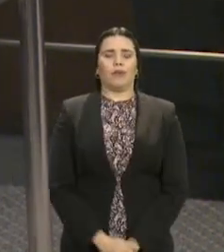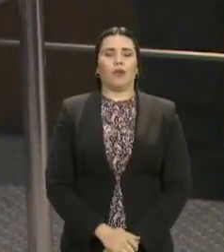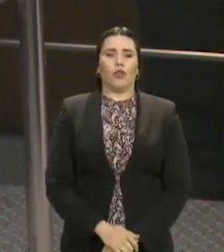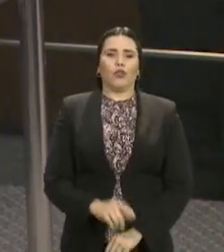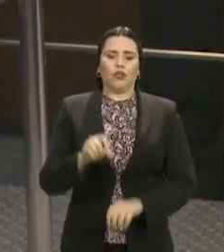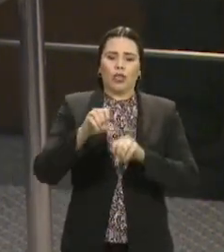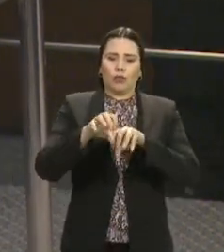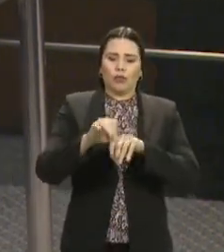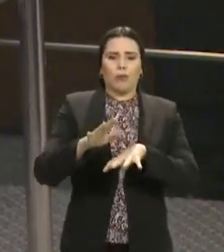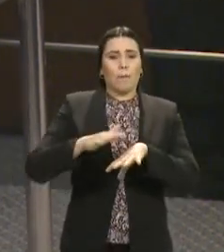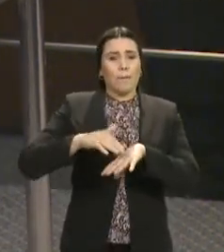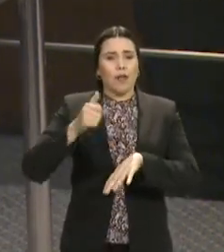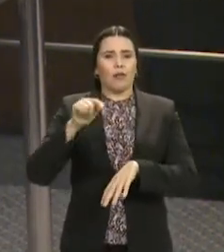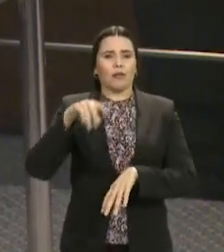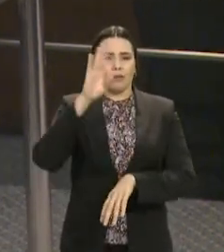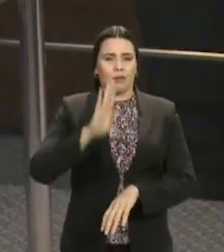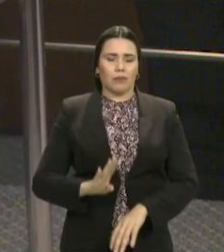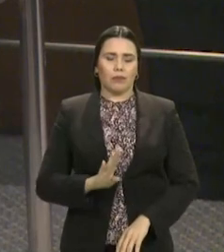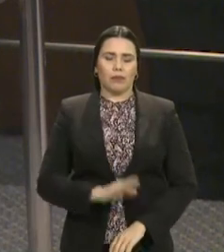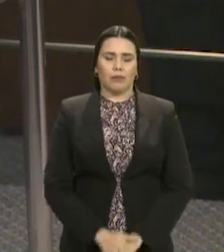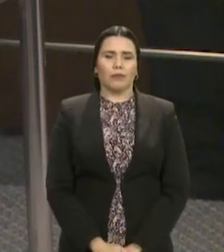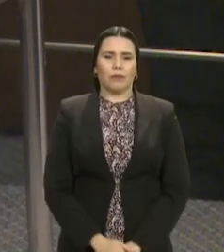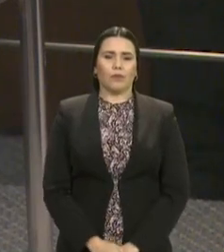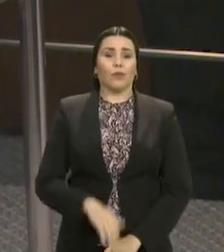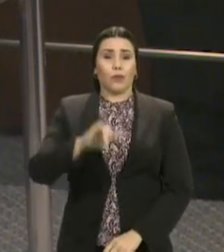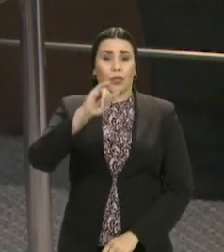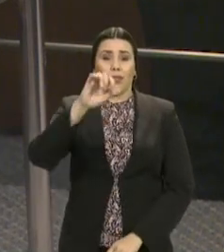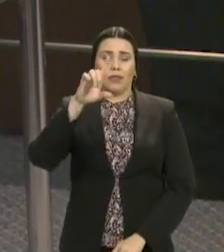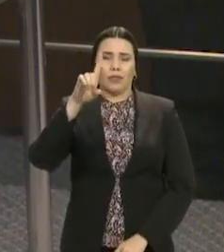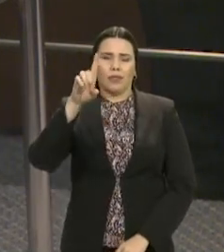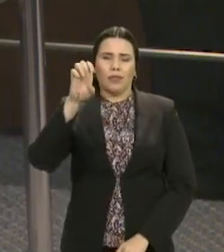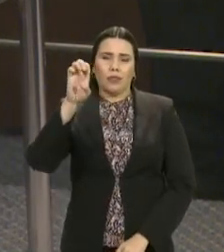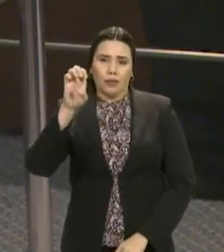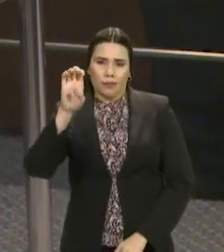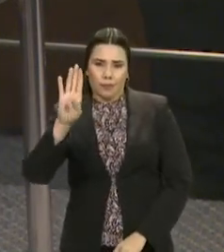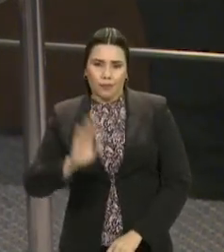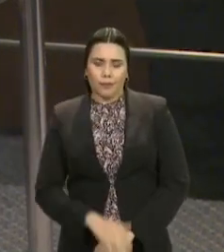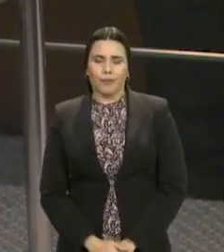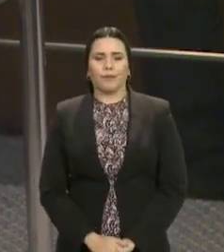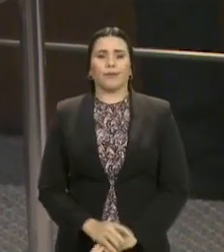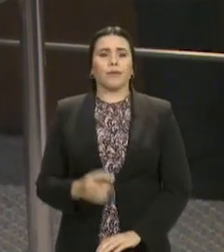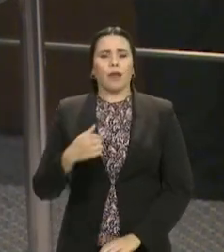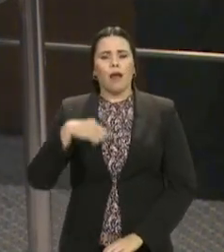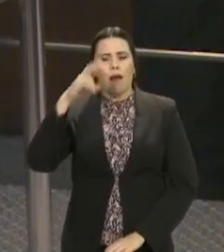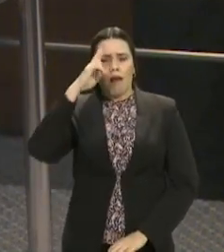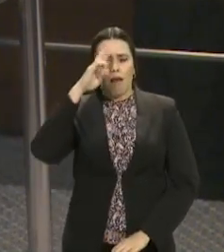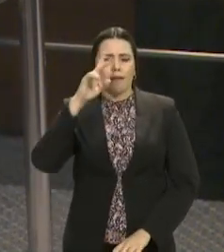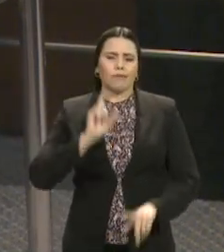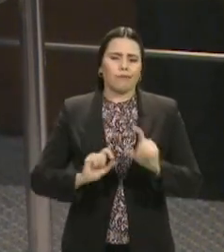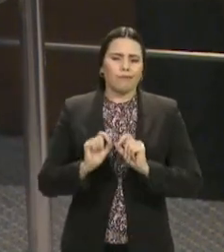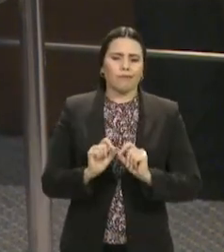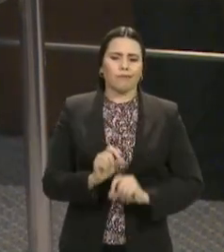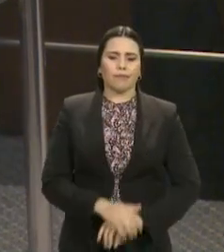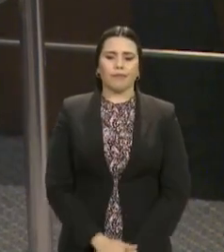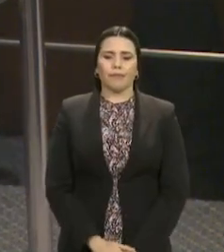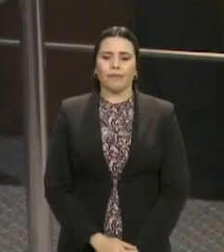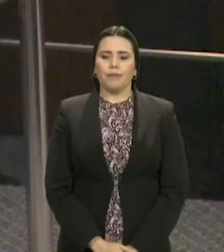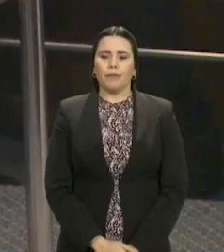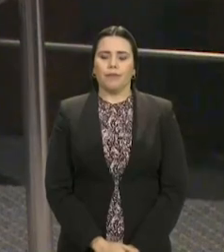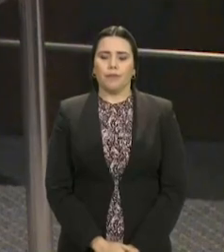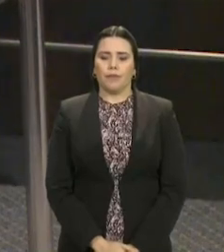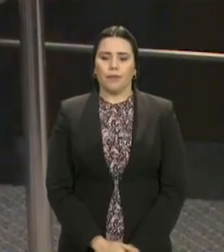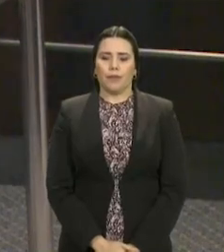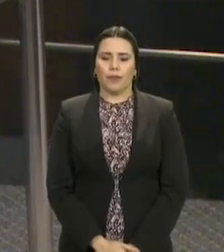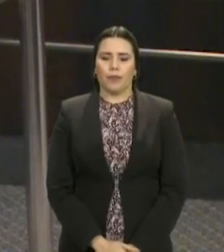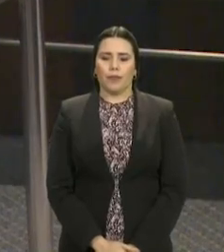fazer mais. Quando eu lembro que nós só tínhamos serviço de hemodiálise na capital,